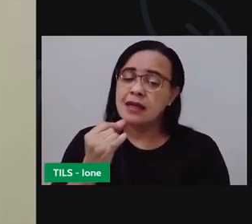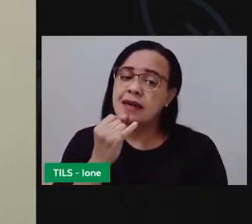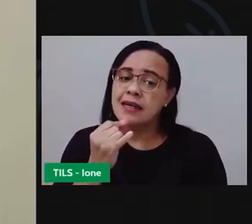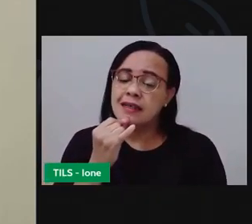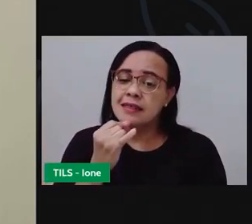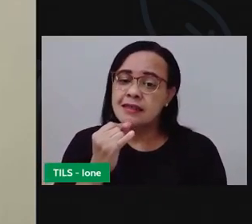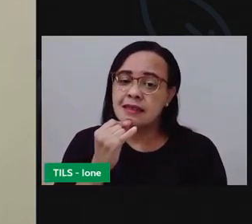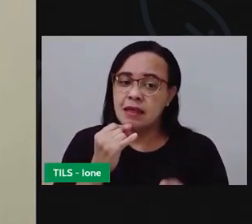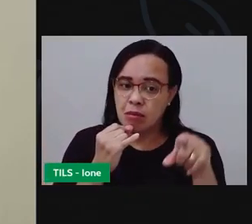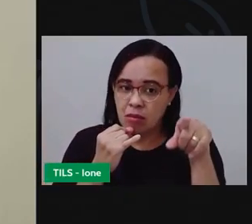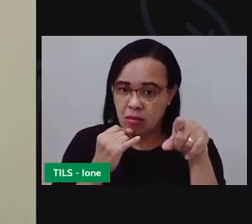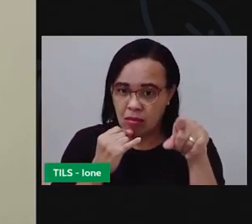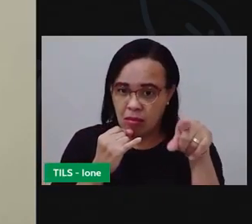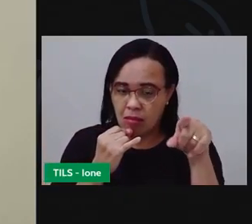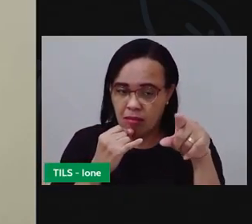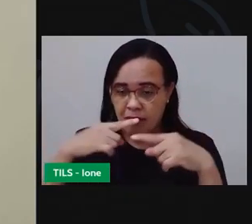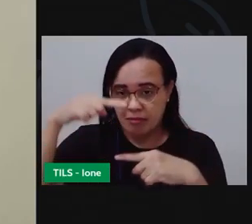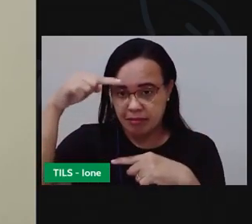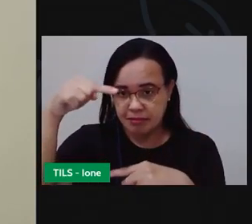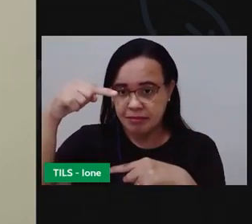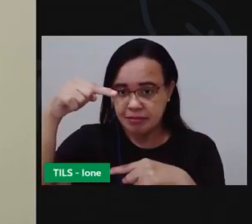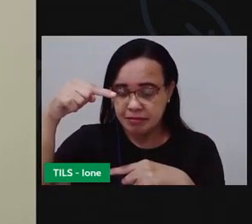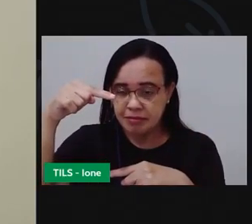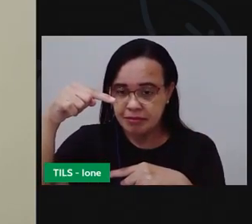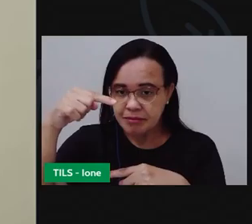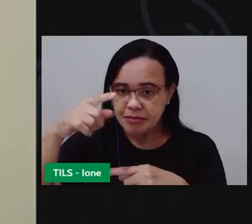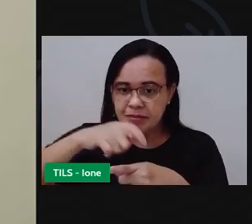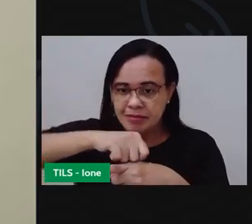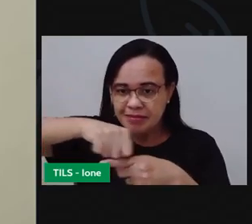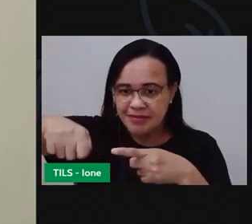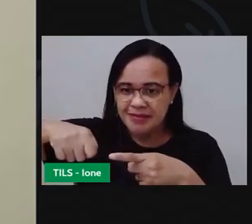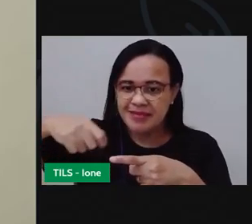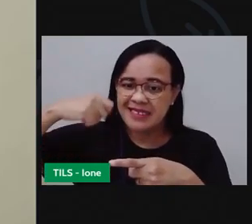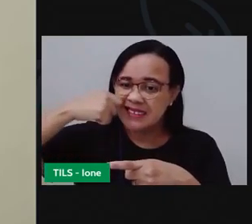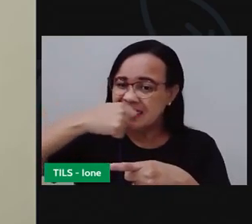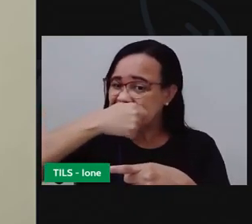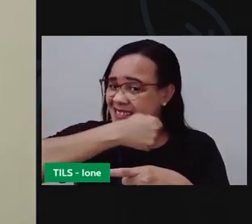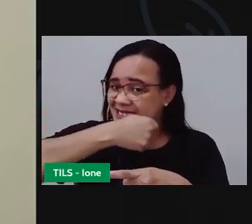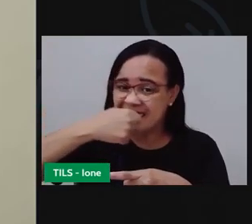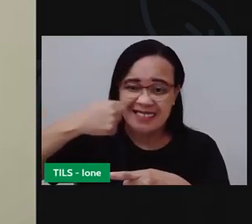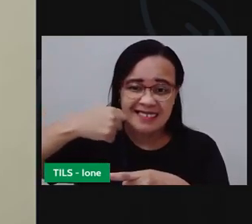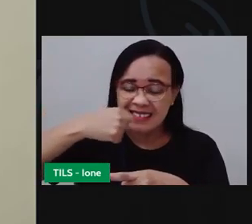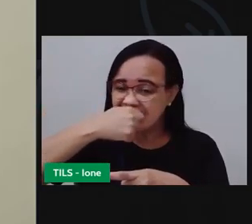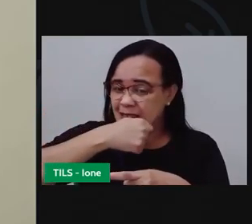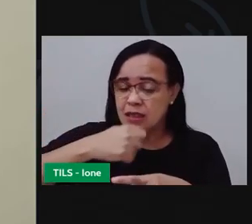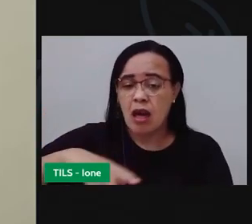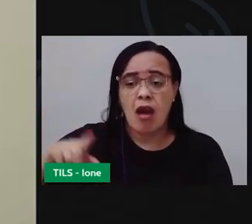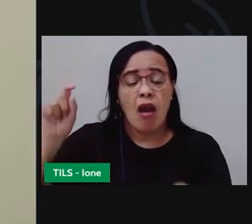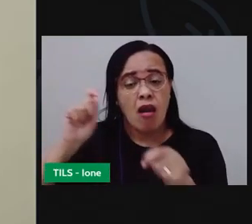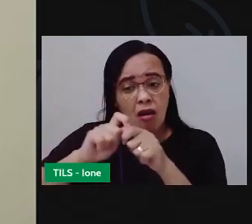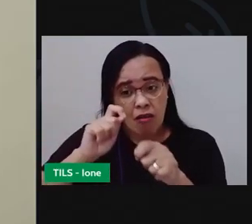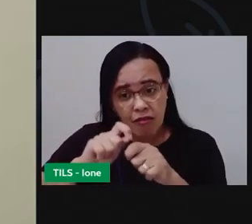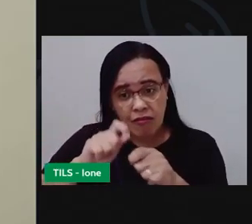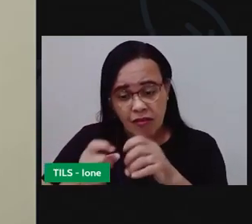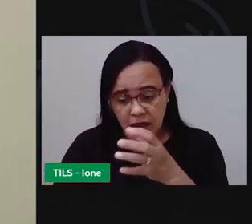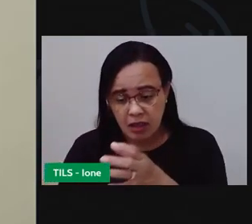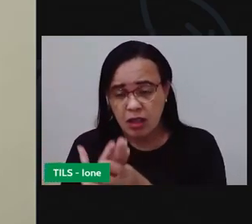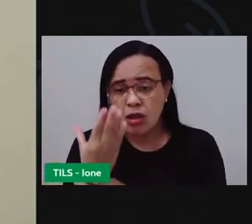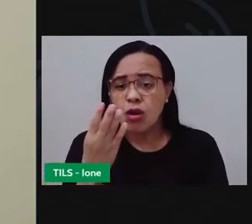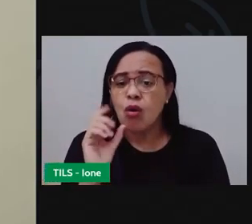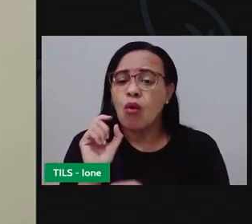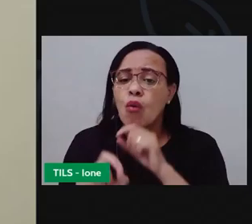olha essa embalagem de creme dental. Ela é feita de papel, é